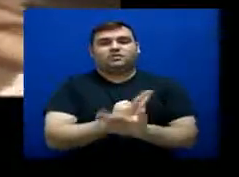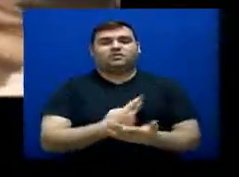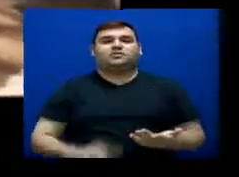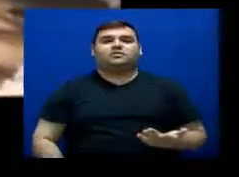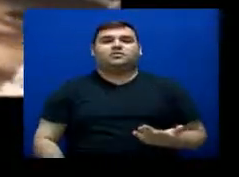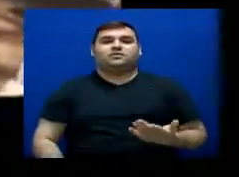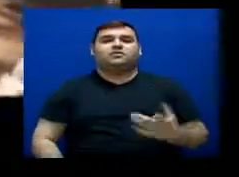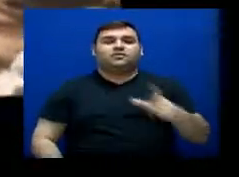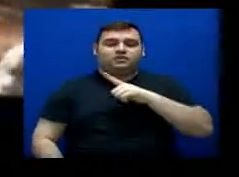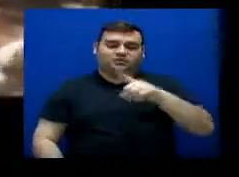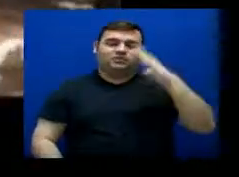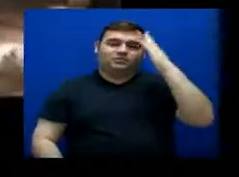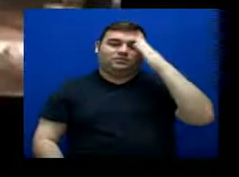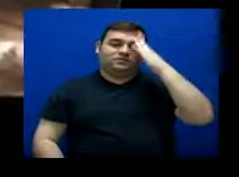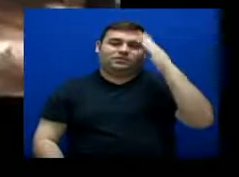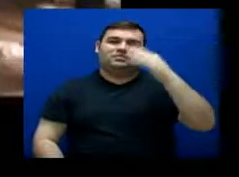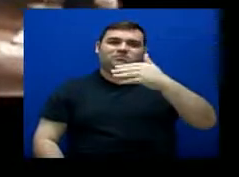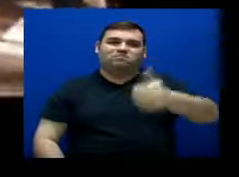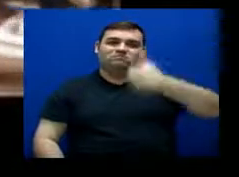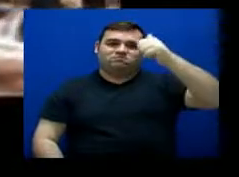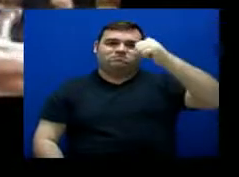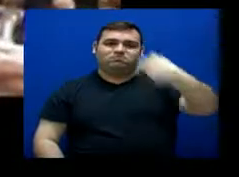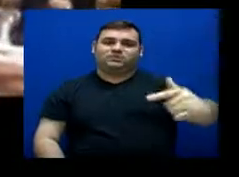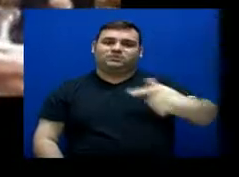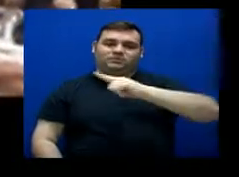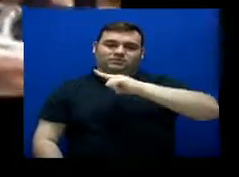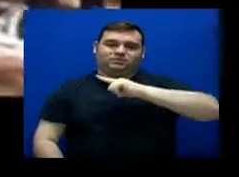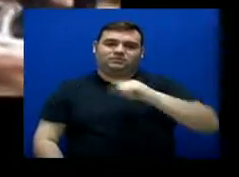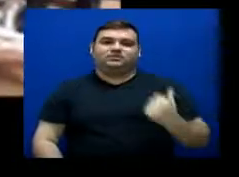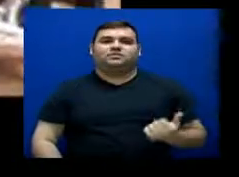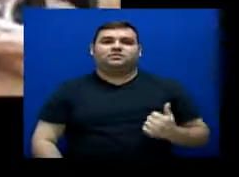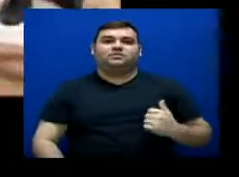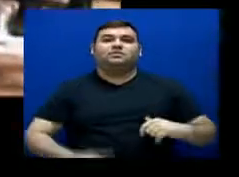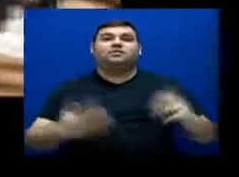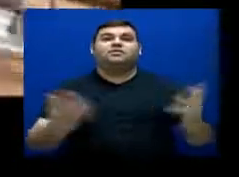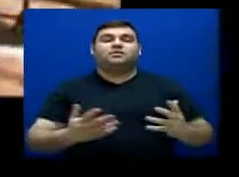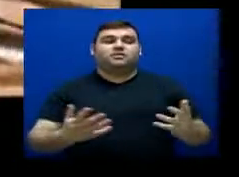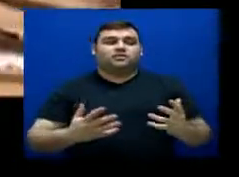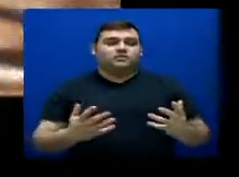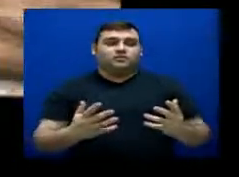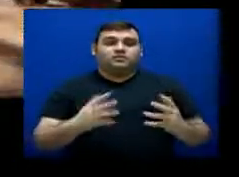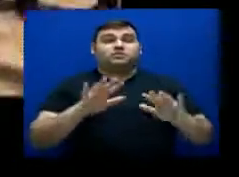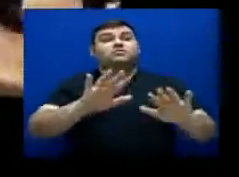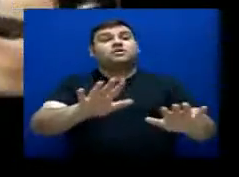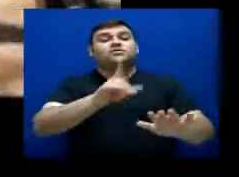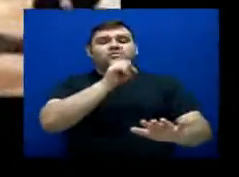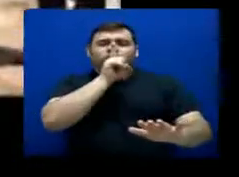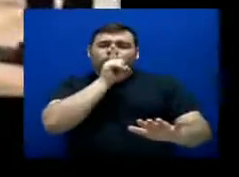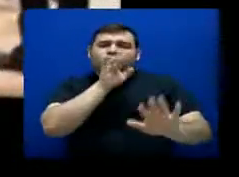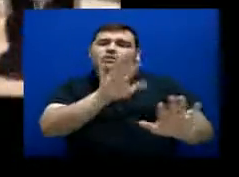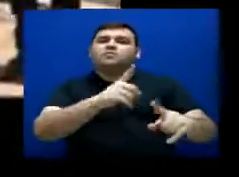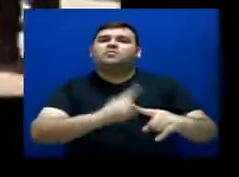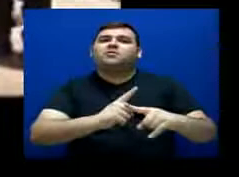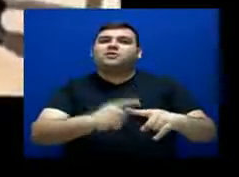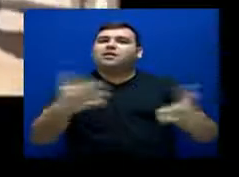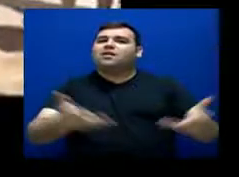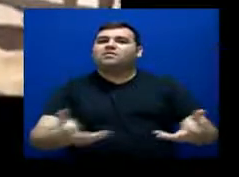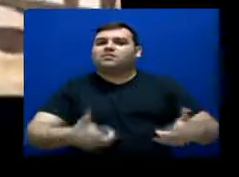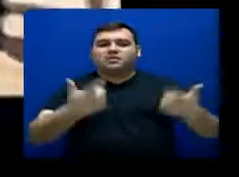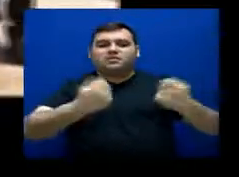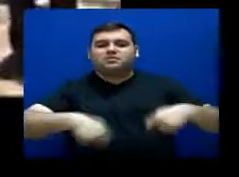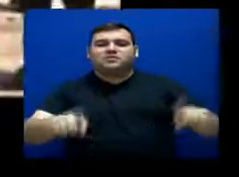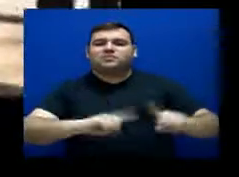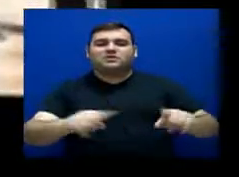mal informado, eu sei bem melhor do que o senhor isso daí. Então, por gentileza, fique na sua, porque aqui ninguém precisa